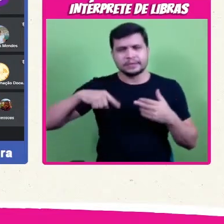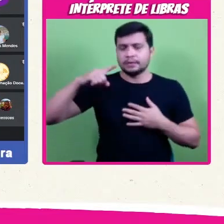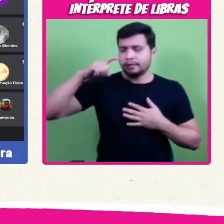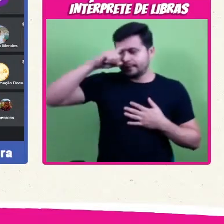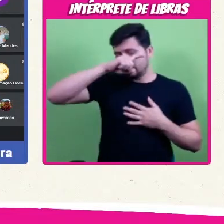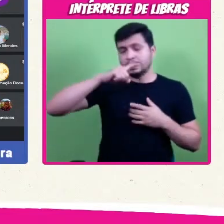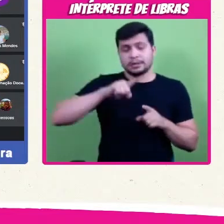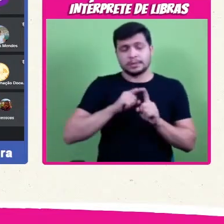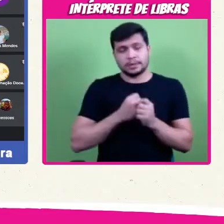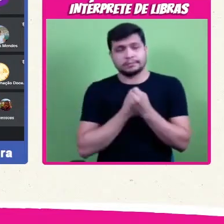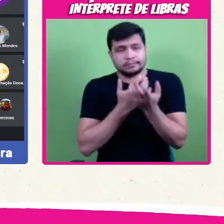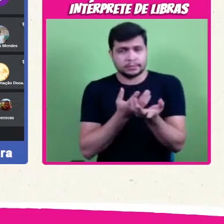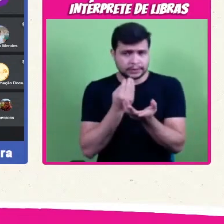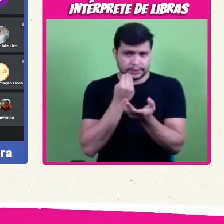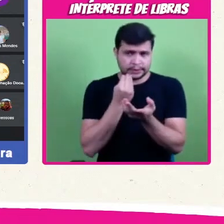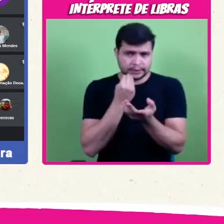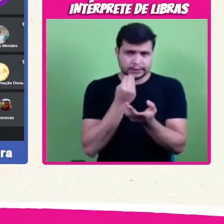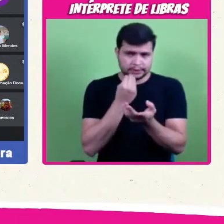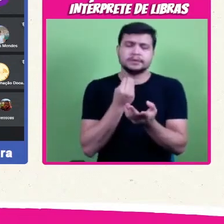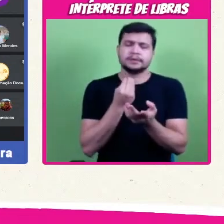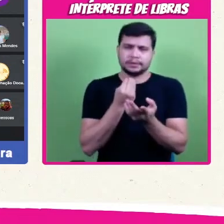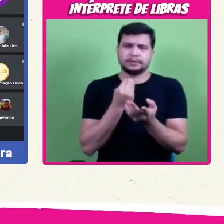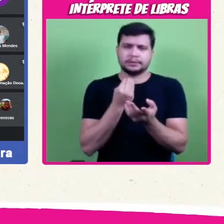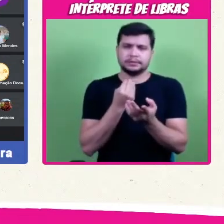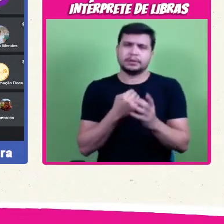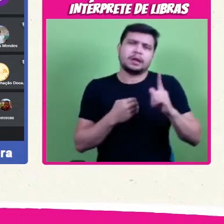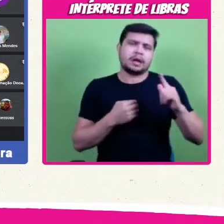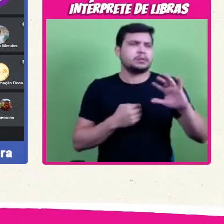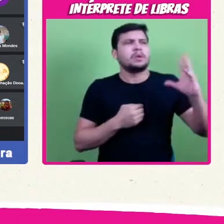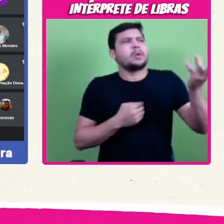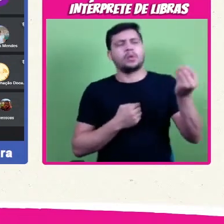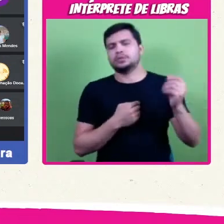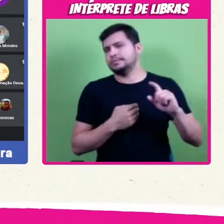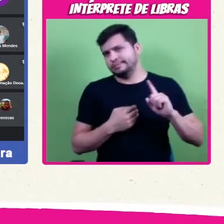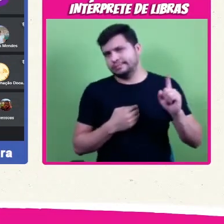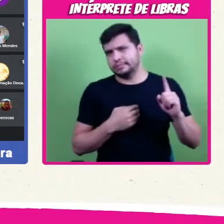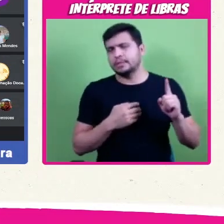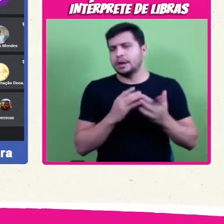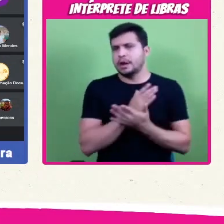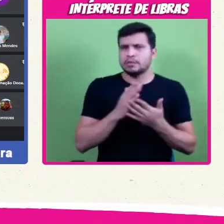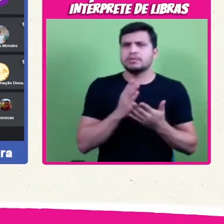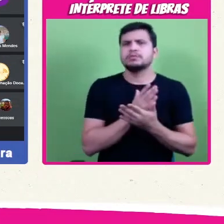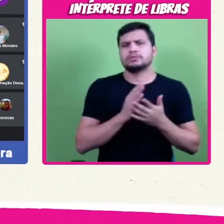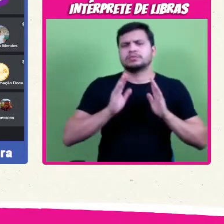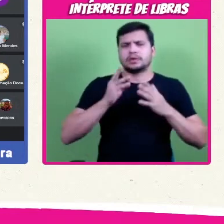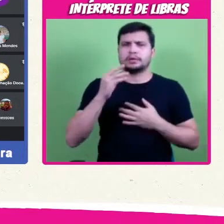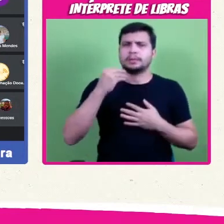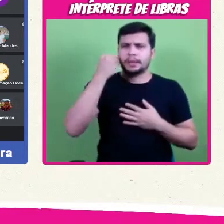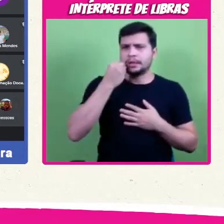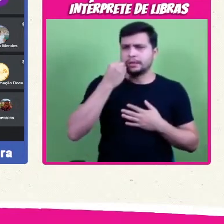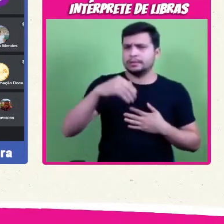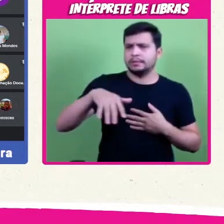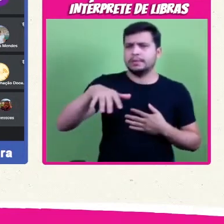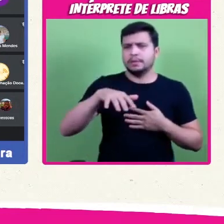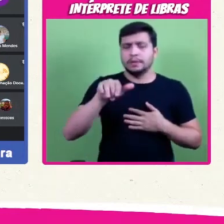verbalizar. Claro que nem todos, né? Alguns tiveram ambientes mais saudáveis, né? E conseguiram se expressar melhor,